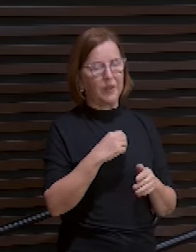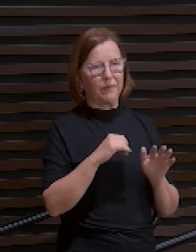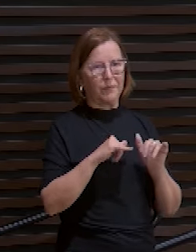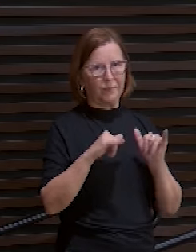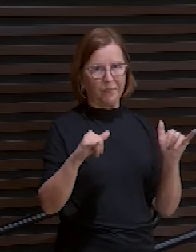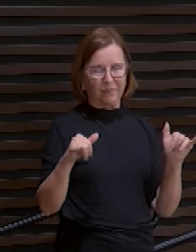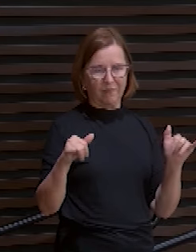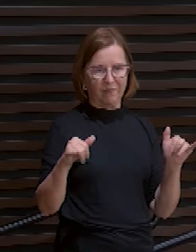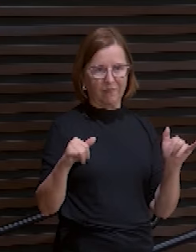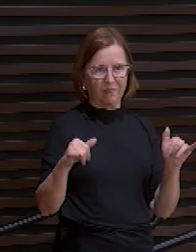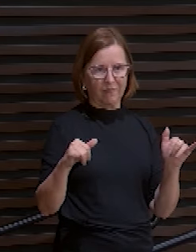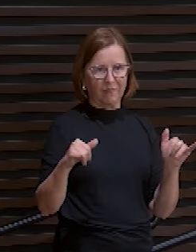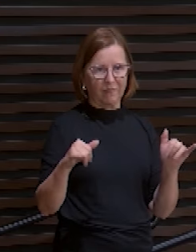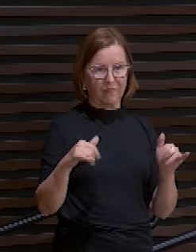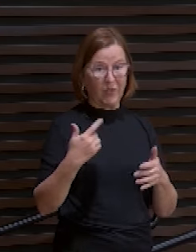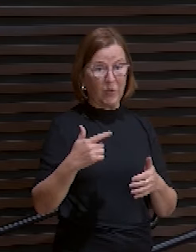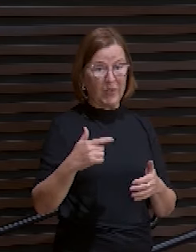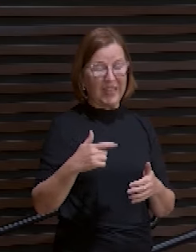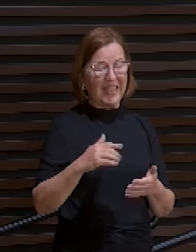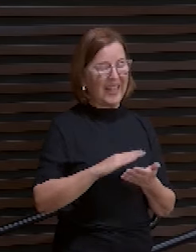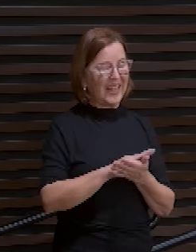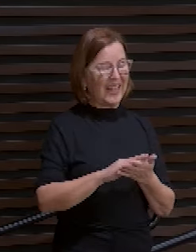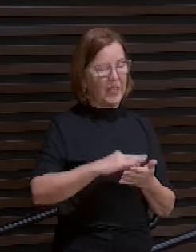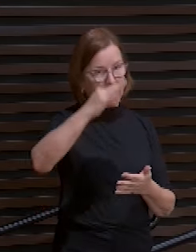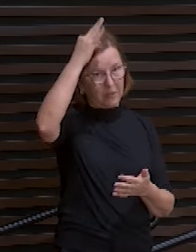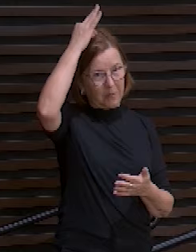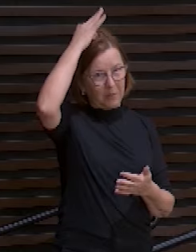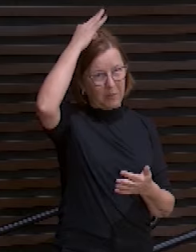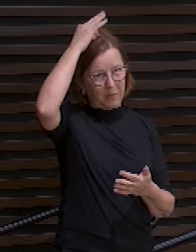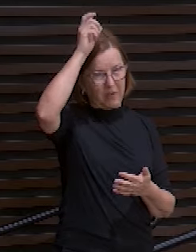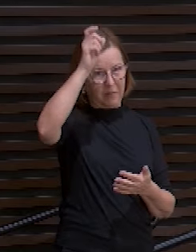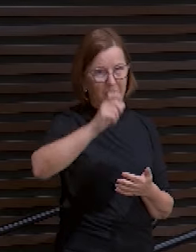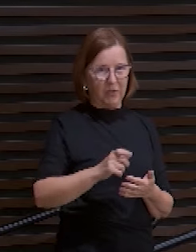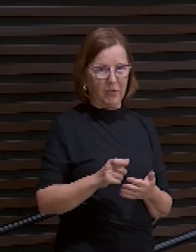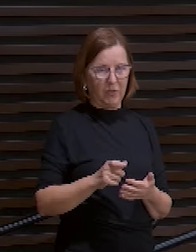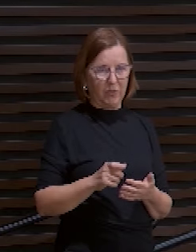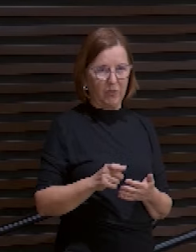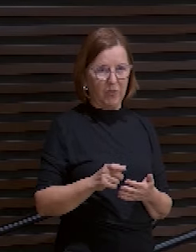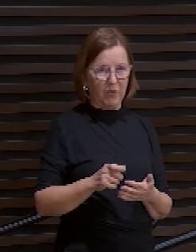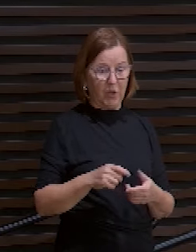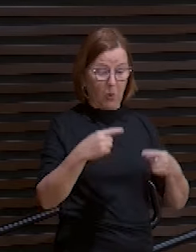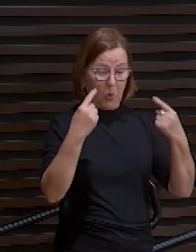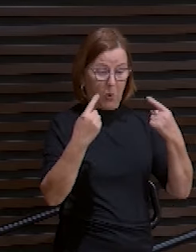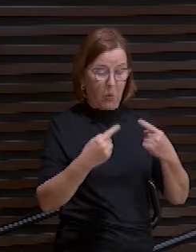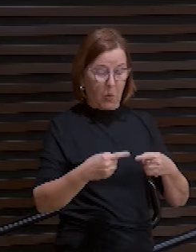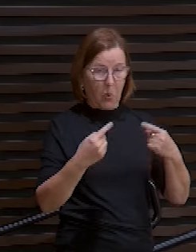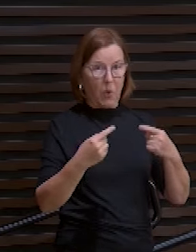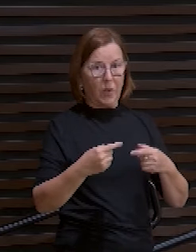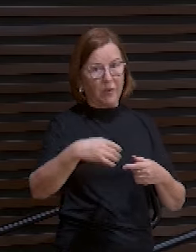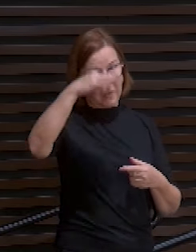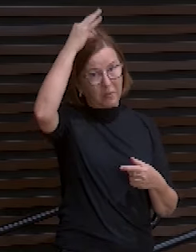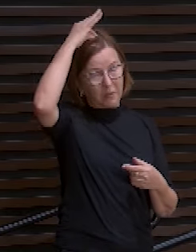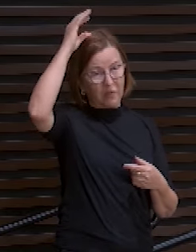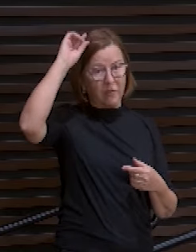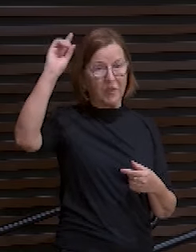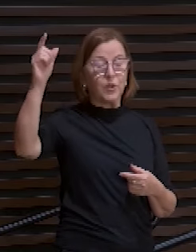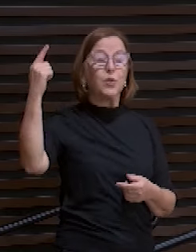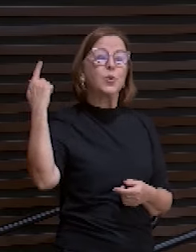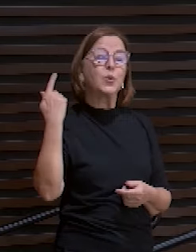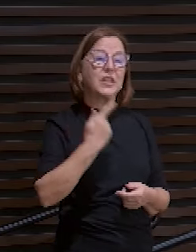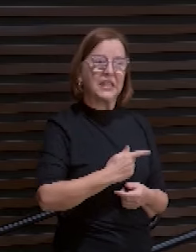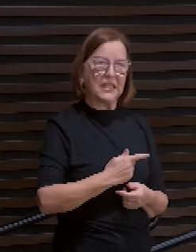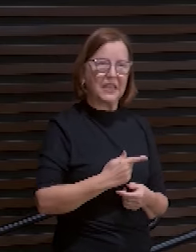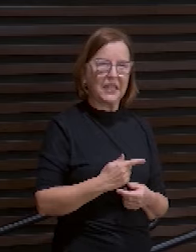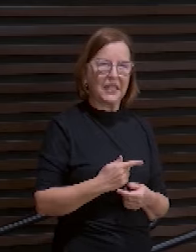Não há nada no espírito do homem que se oponha mais ao Espírito de Deus do que essa atitude de